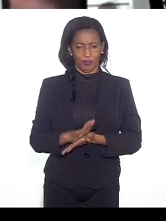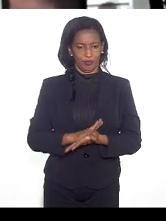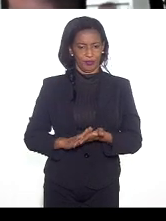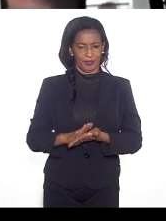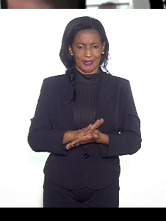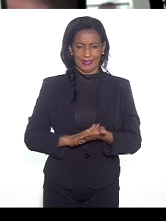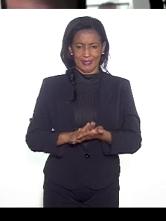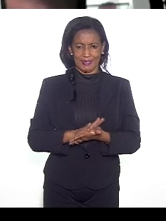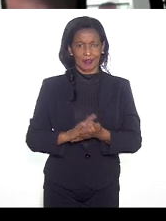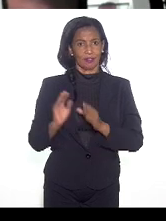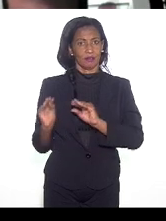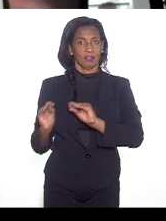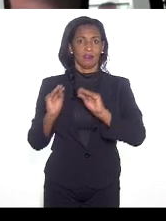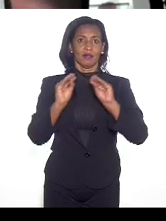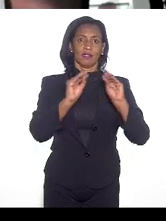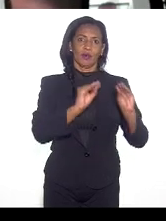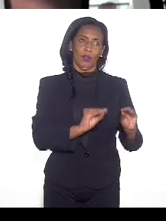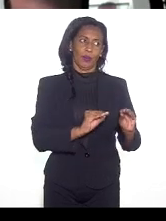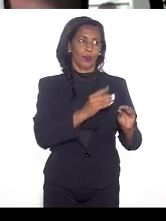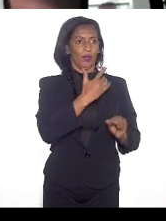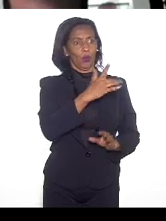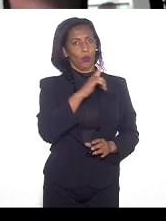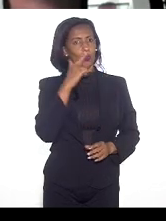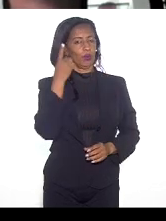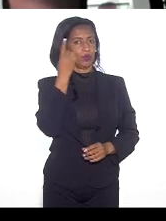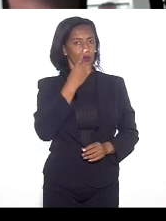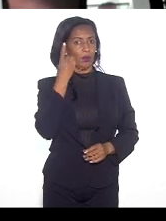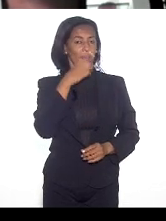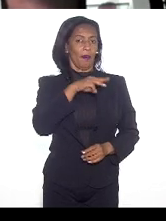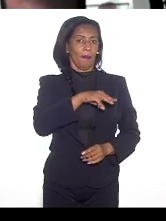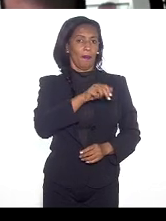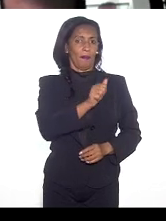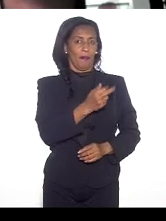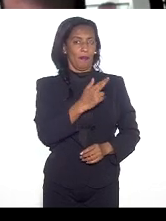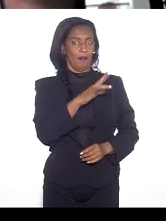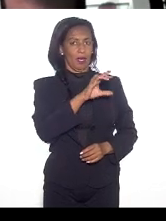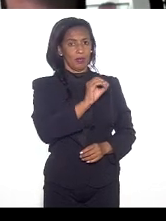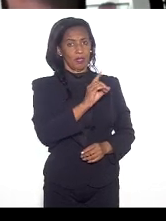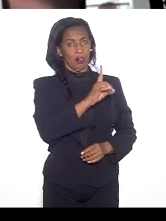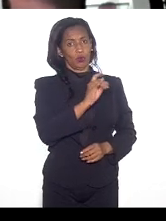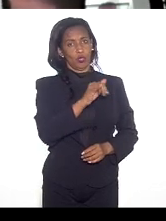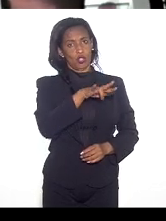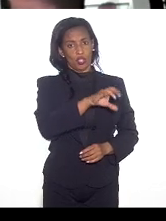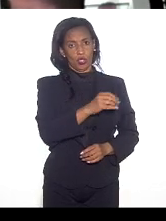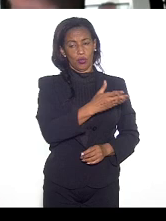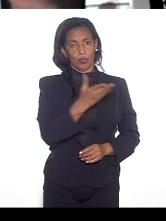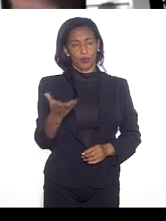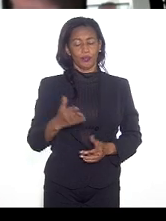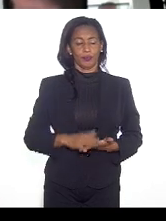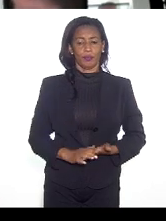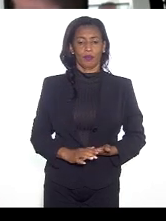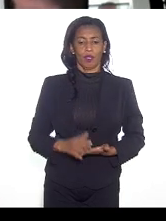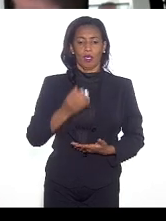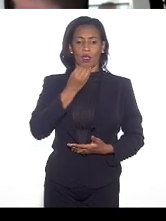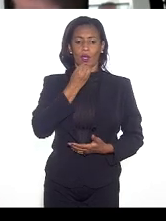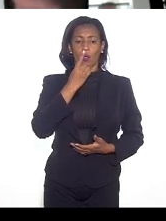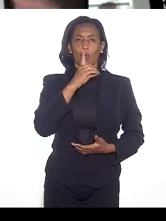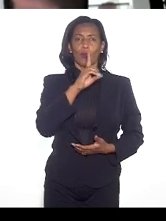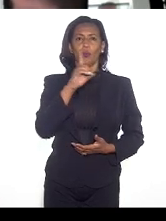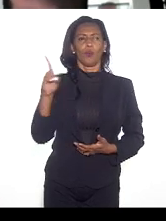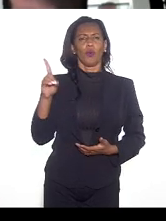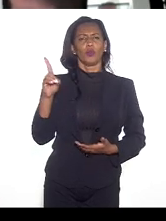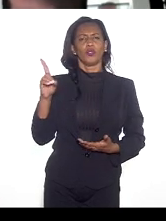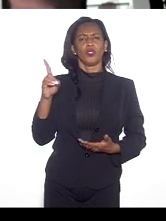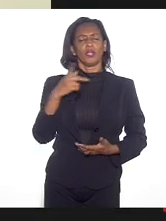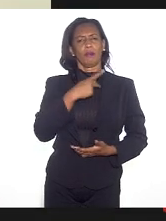Vou passar, então, para o próximo deputado, o deputado Marcelo Dino. Bom dia, presidente. Bom dia, coronel. Bom dia aos